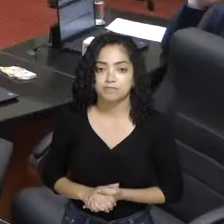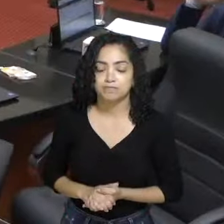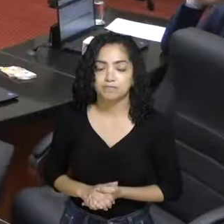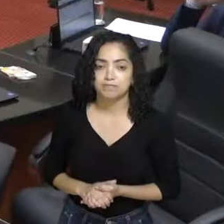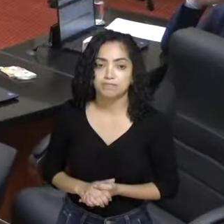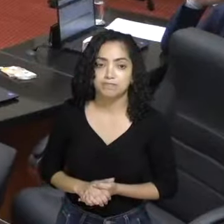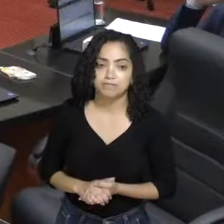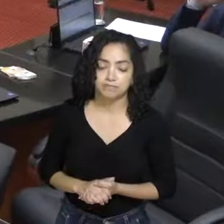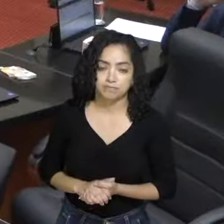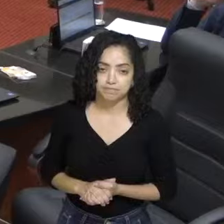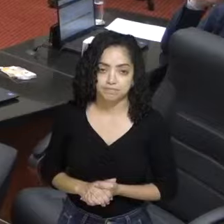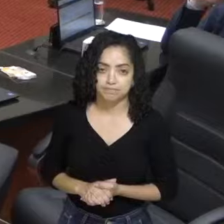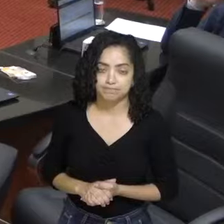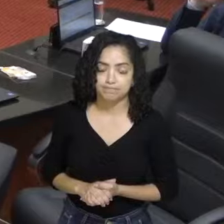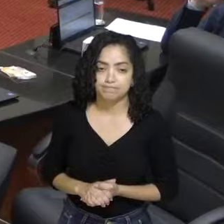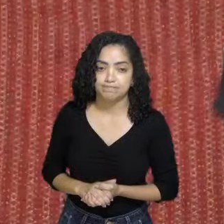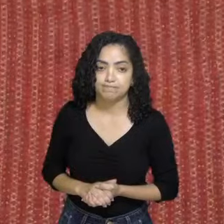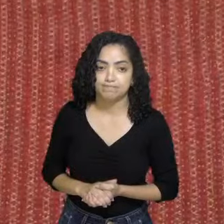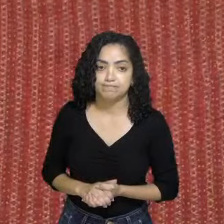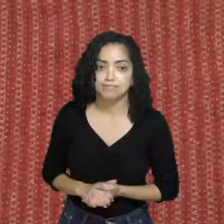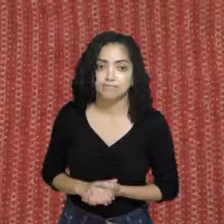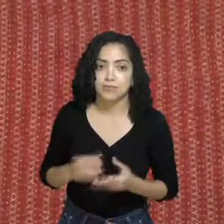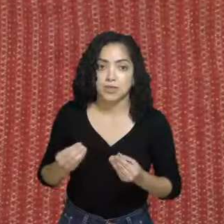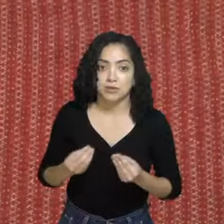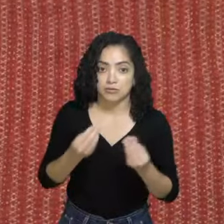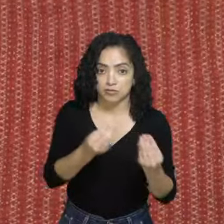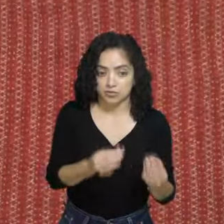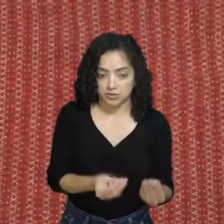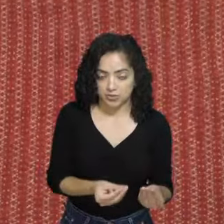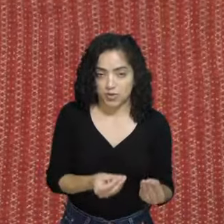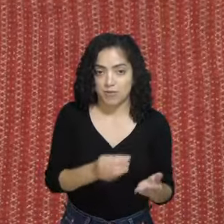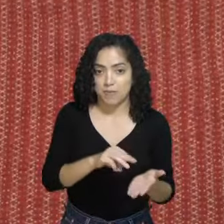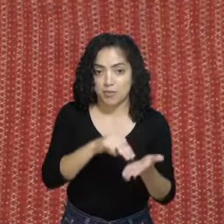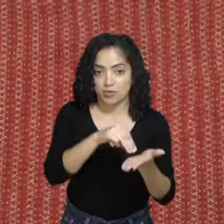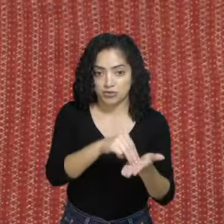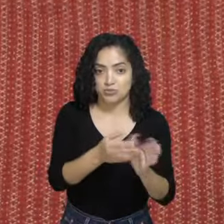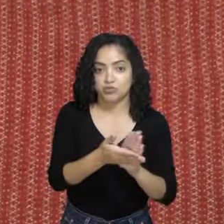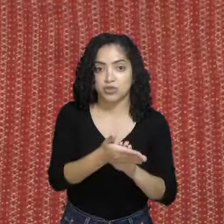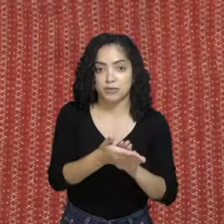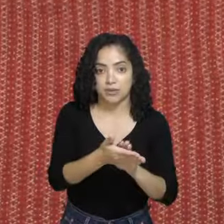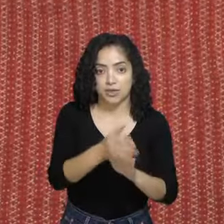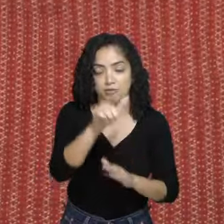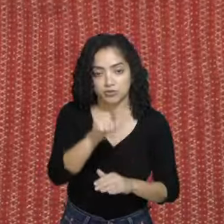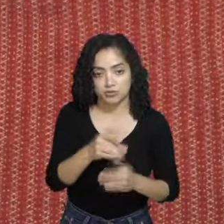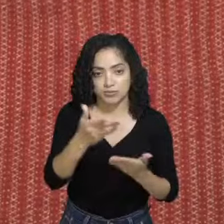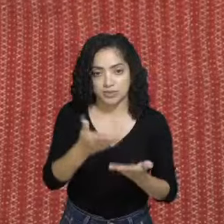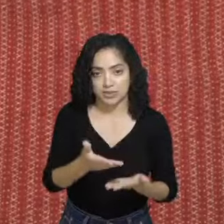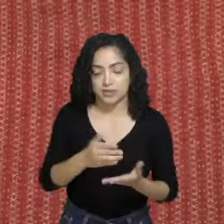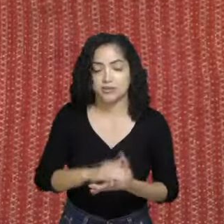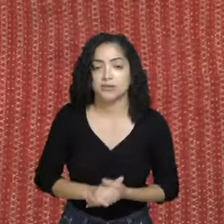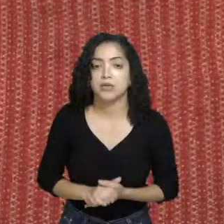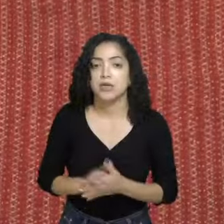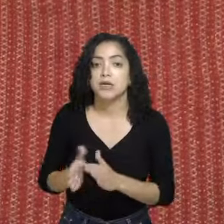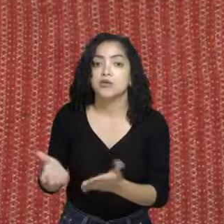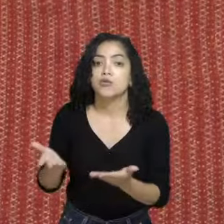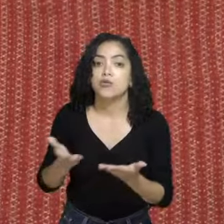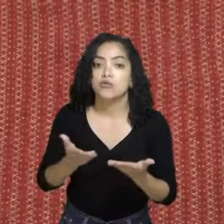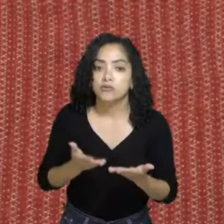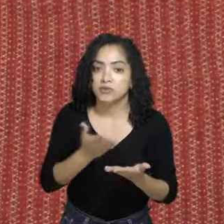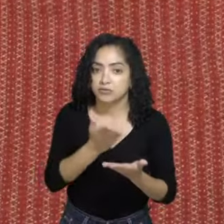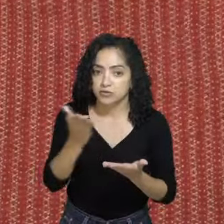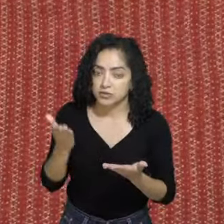Mais 30 segundos, deputado. Entregarei uma moção de aplauso para ele. E convido a todos que se puderem